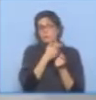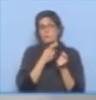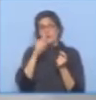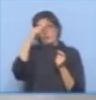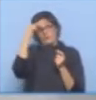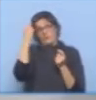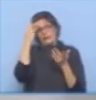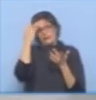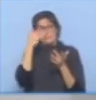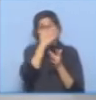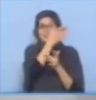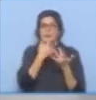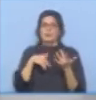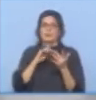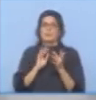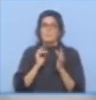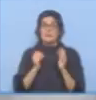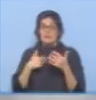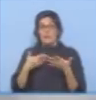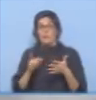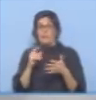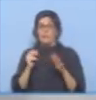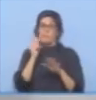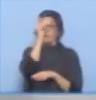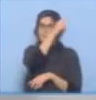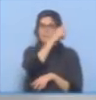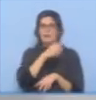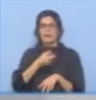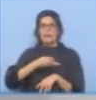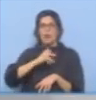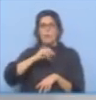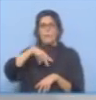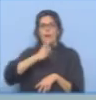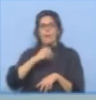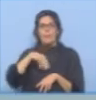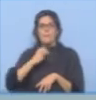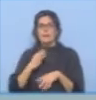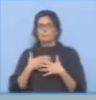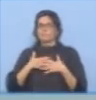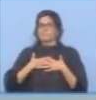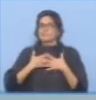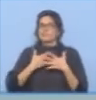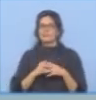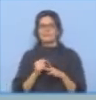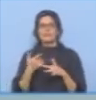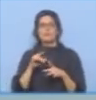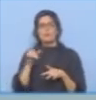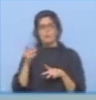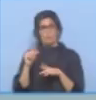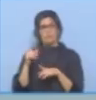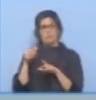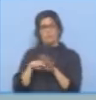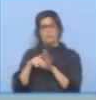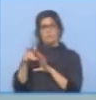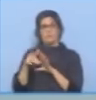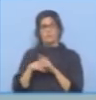e agora ao Panamá também vai ser muito bom. A expectativa está alta. No caso da Cláudia, também já em diferentes jornadas, já participaste em diferentes jornadas, não é?